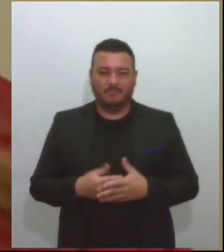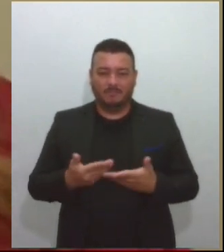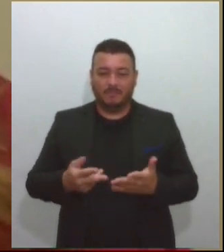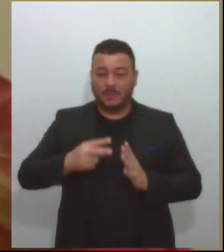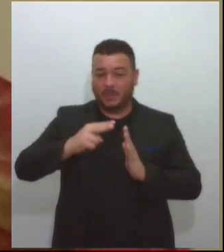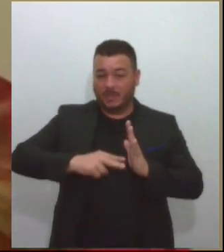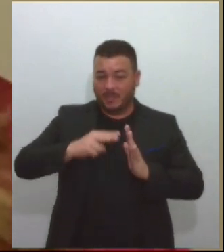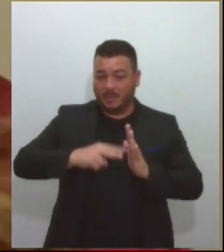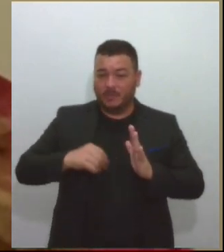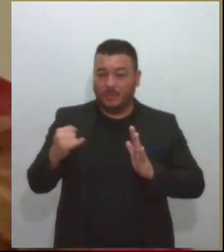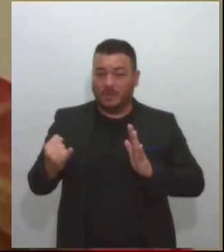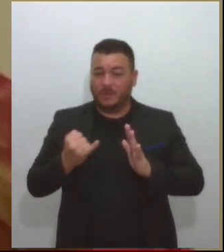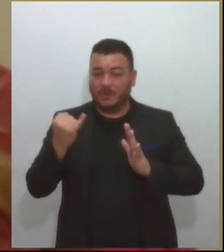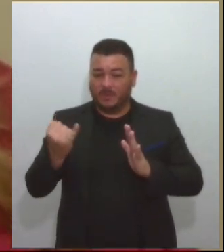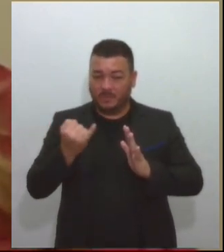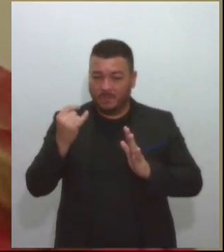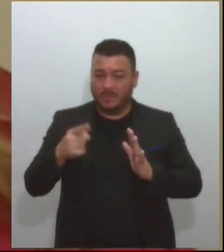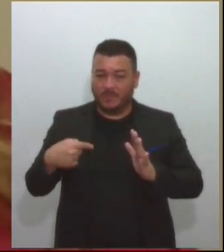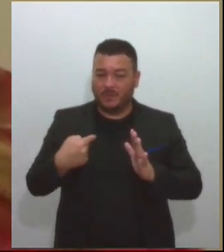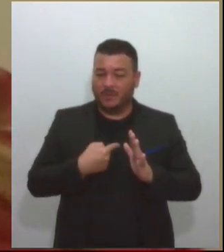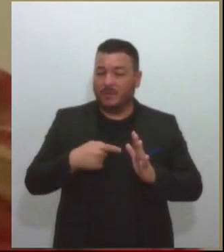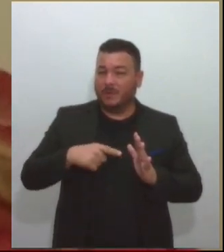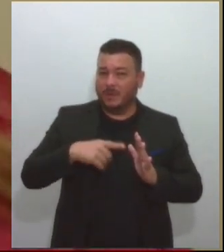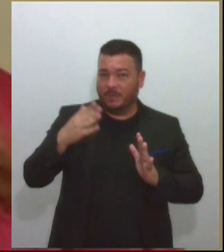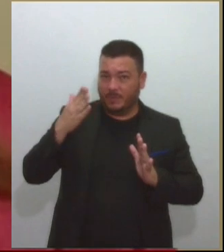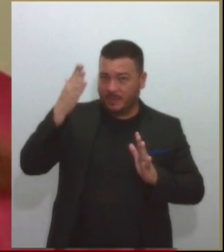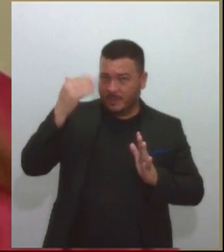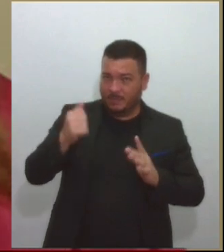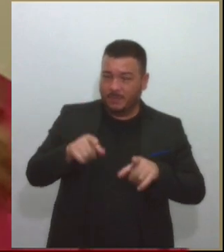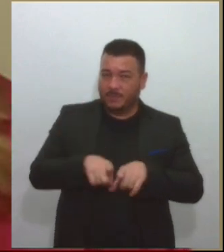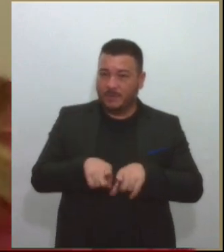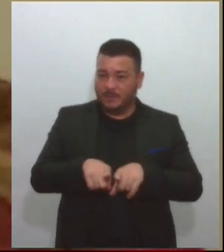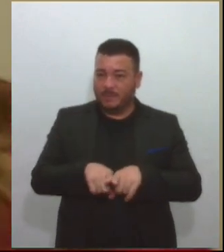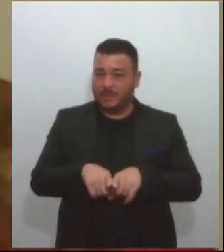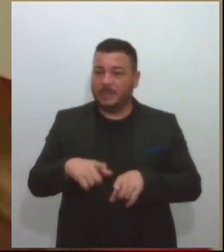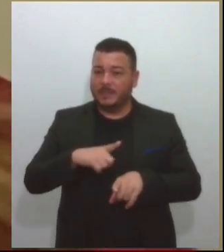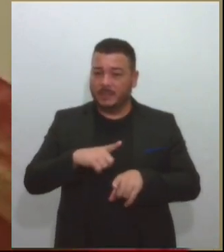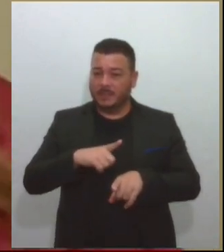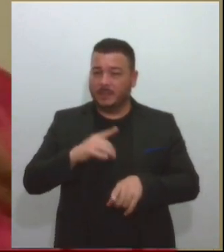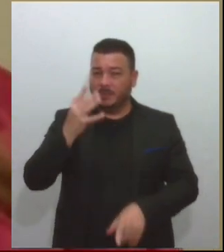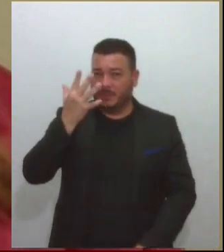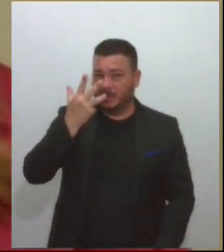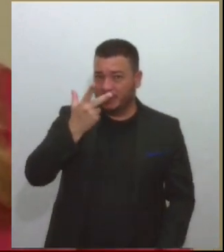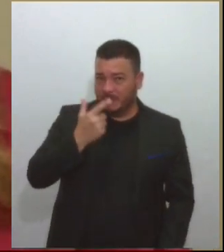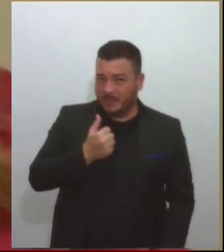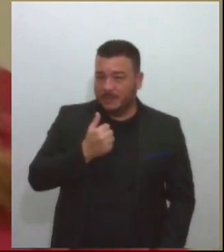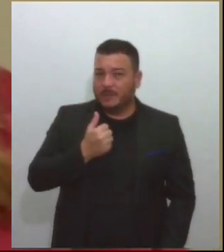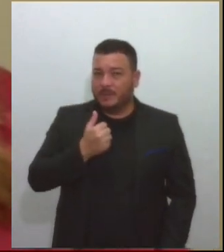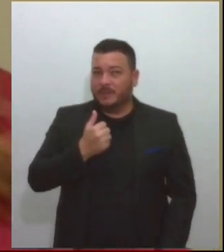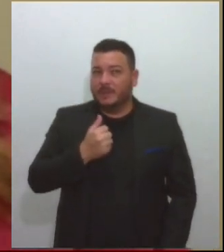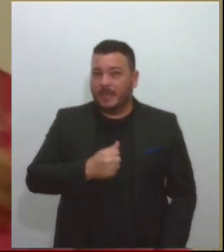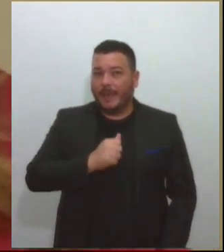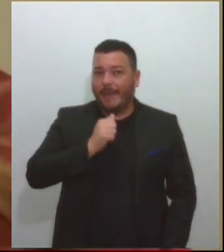fundamental. Nós sabemos que nós temos crianças que apresentam ainda